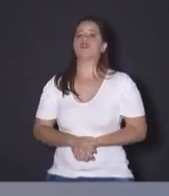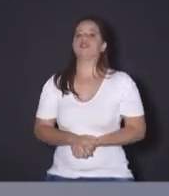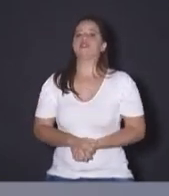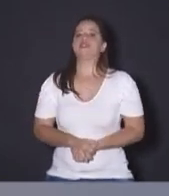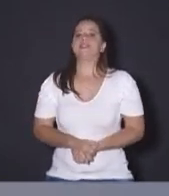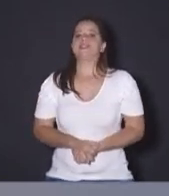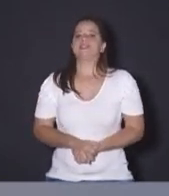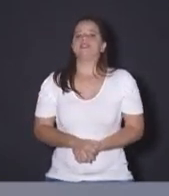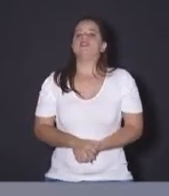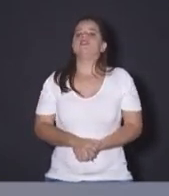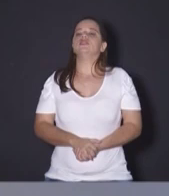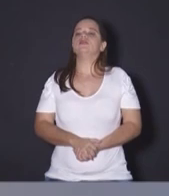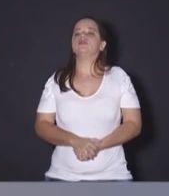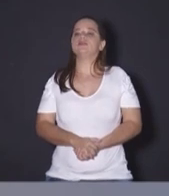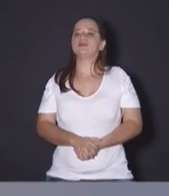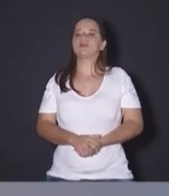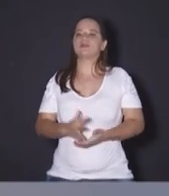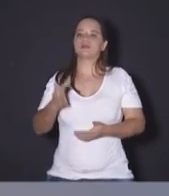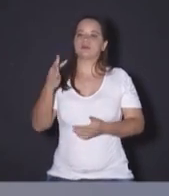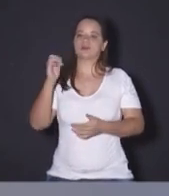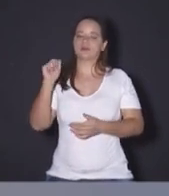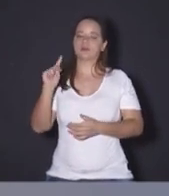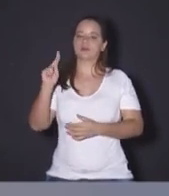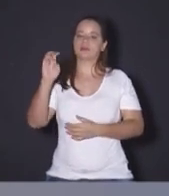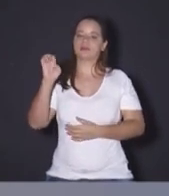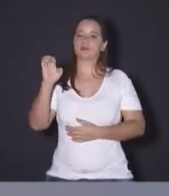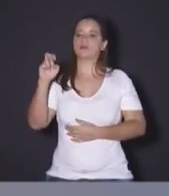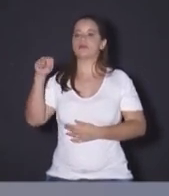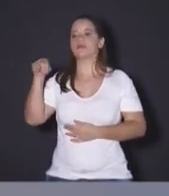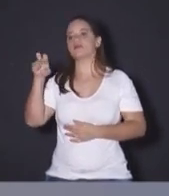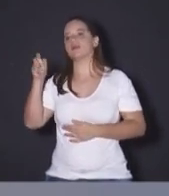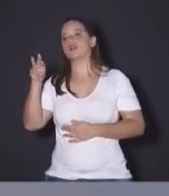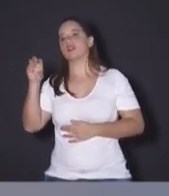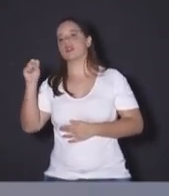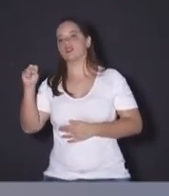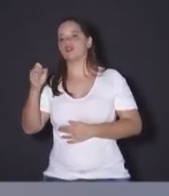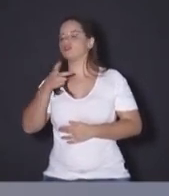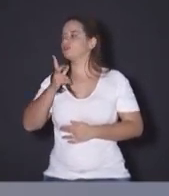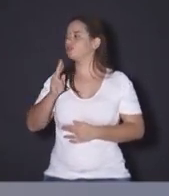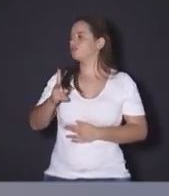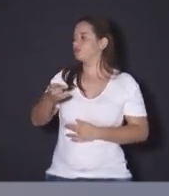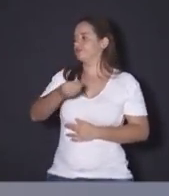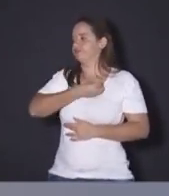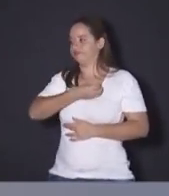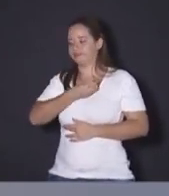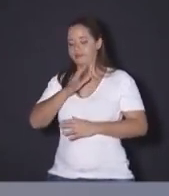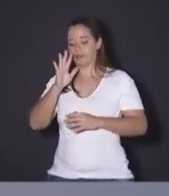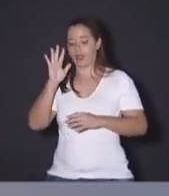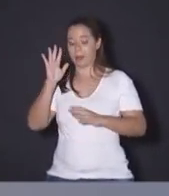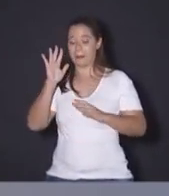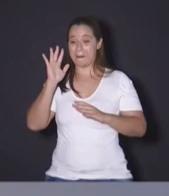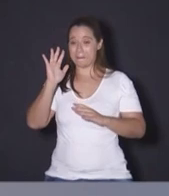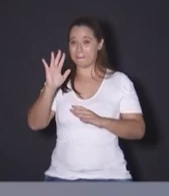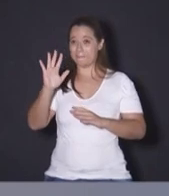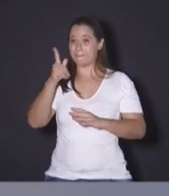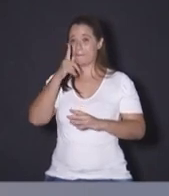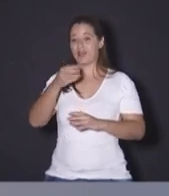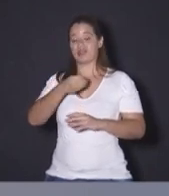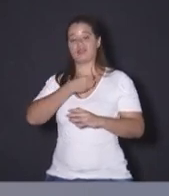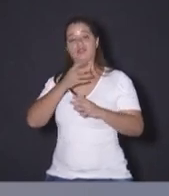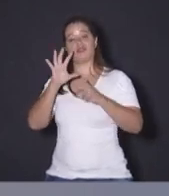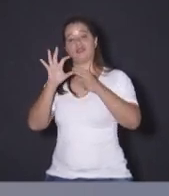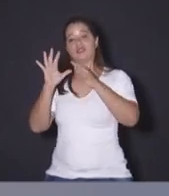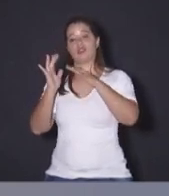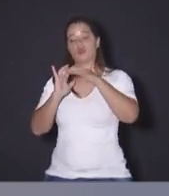o o fake news os bots eles vão continuar existindo mais sendo uma rede